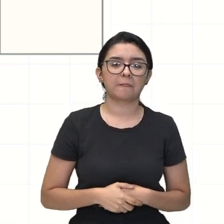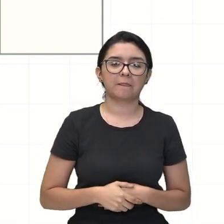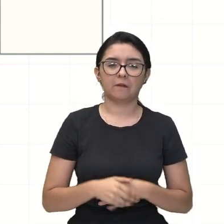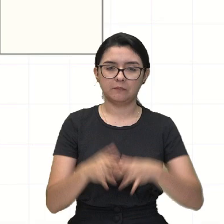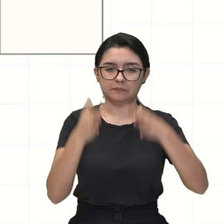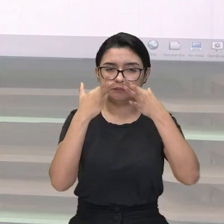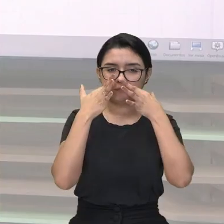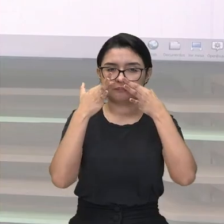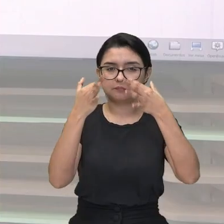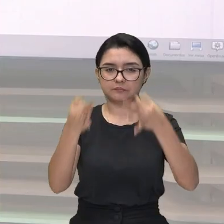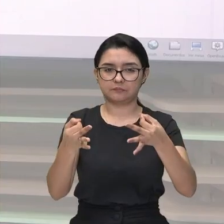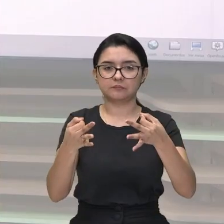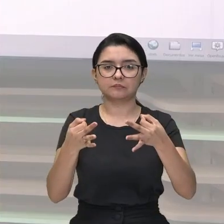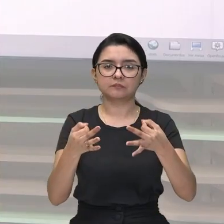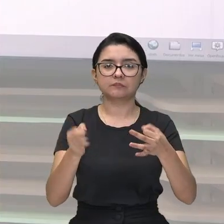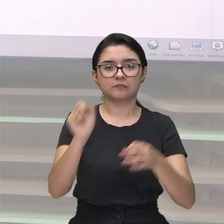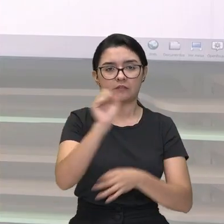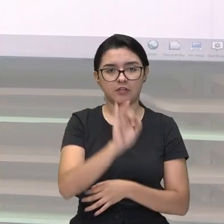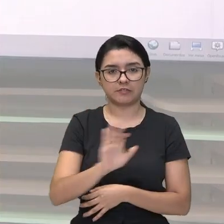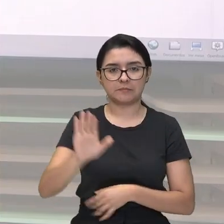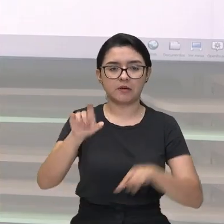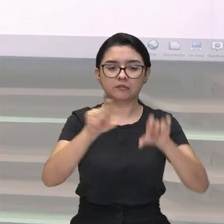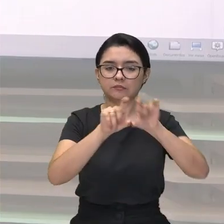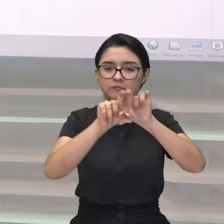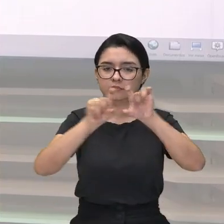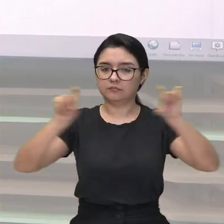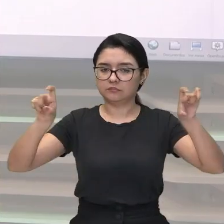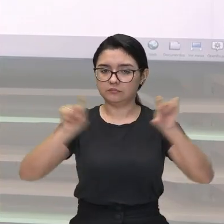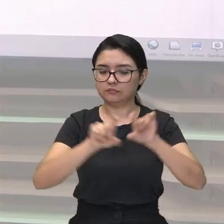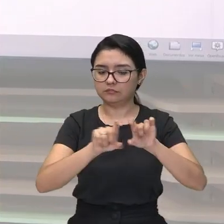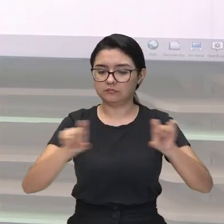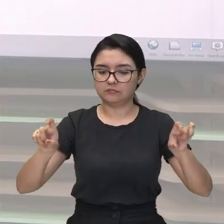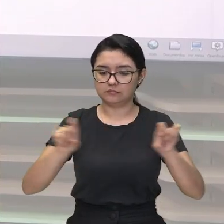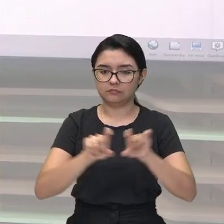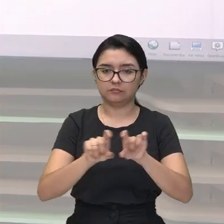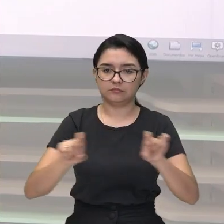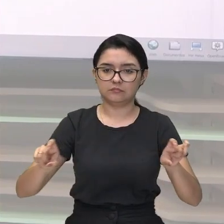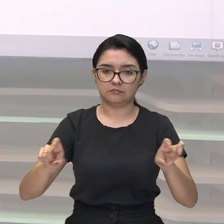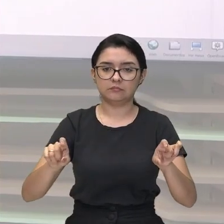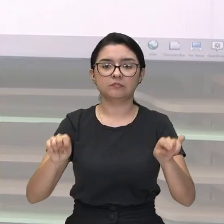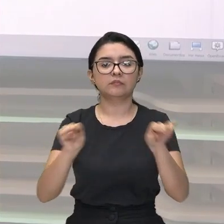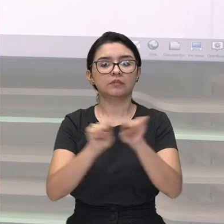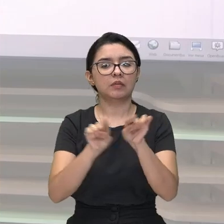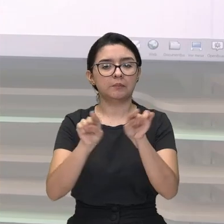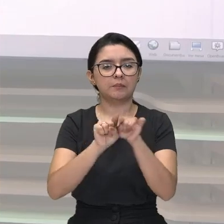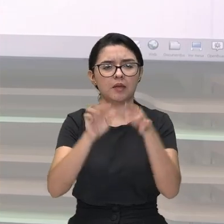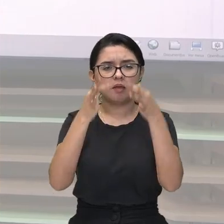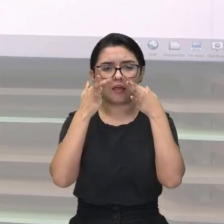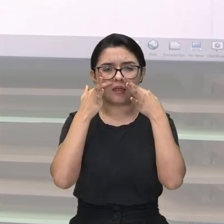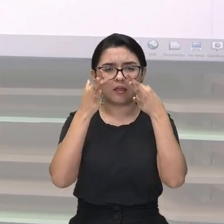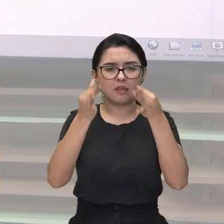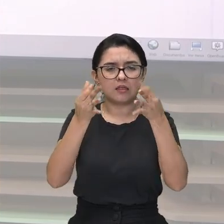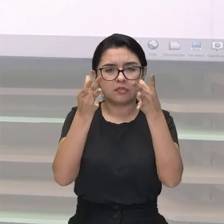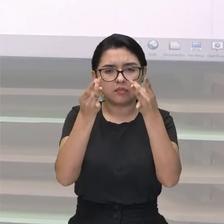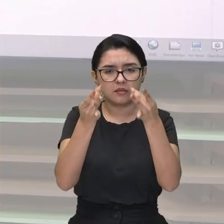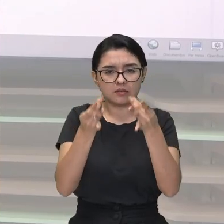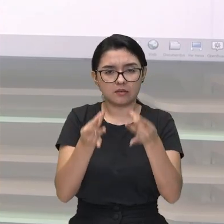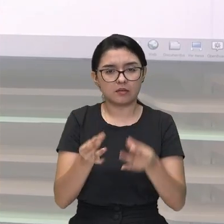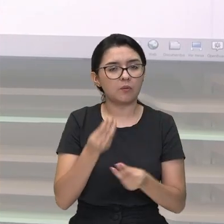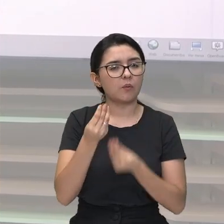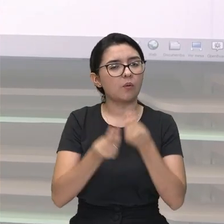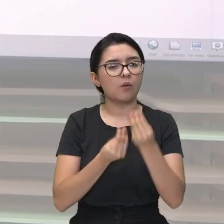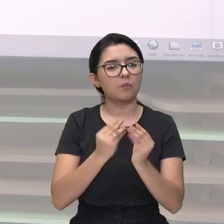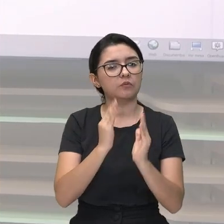aqui para as dimensões das imagens e também fazer uma observação bem sucinta de como essas imagens foram